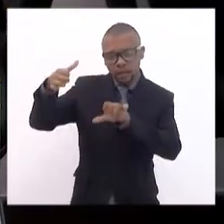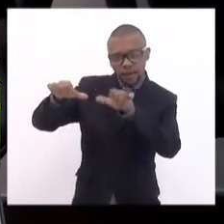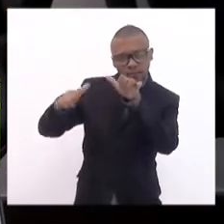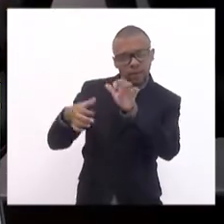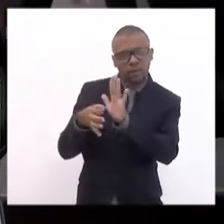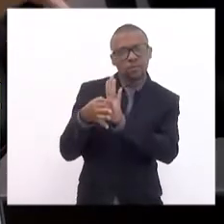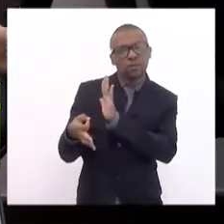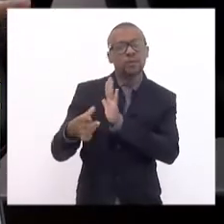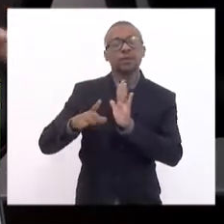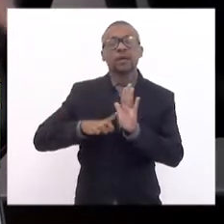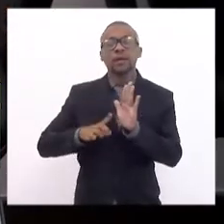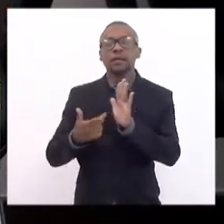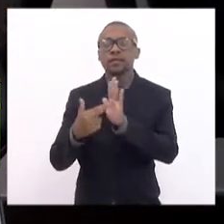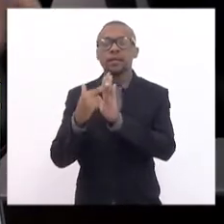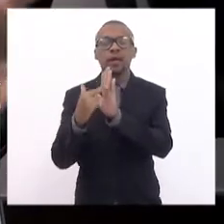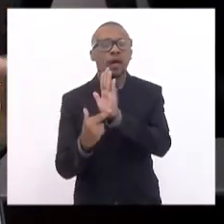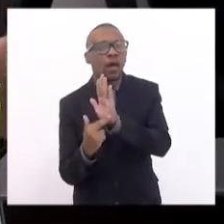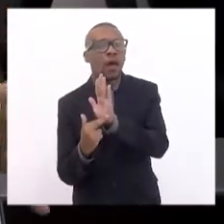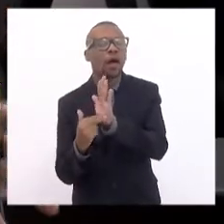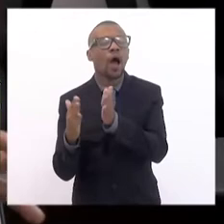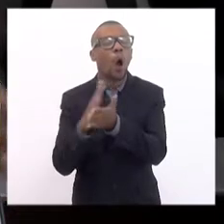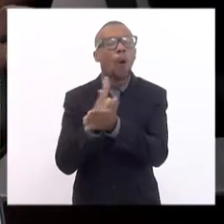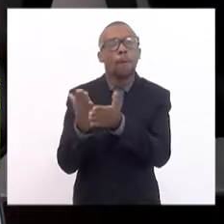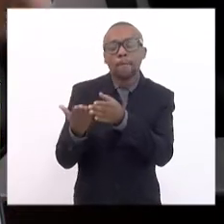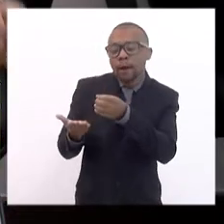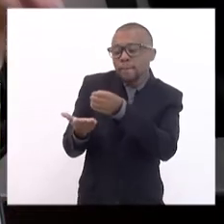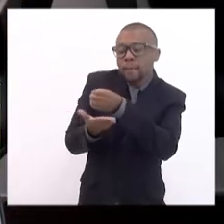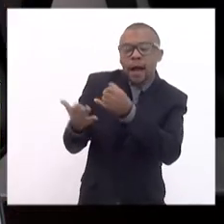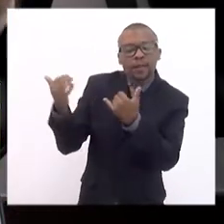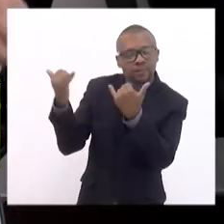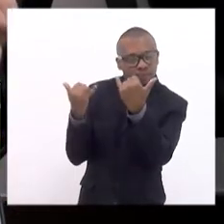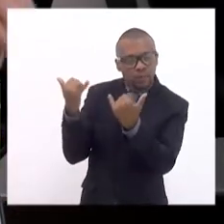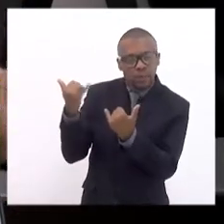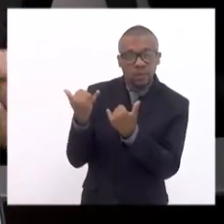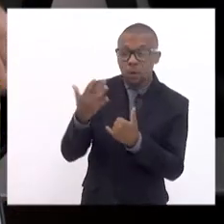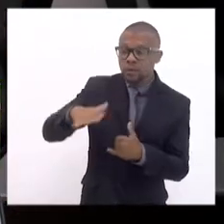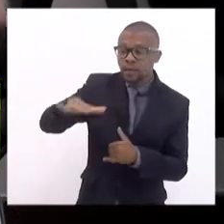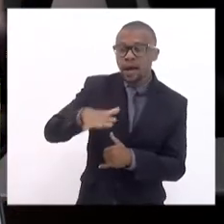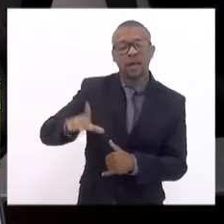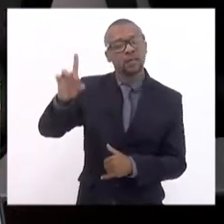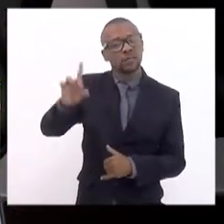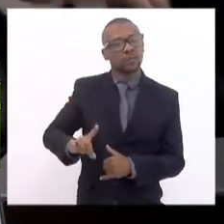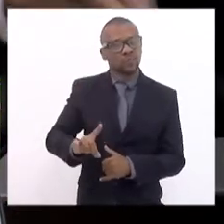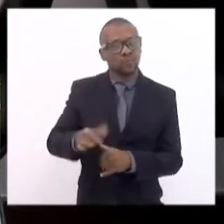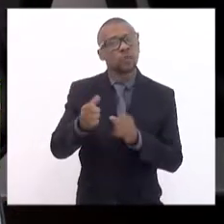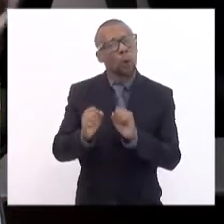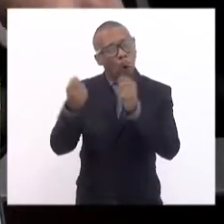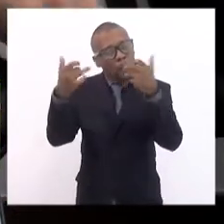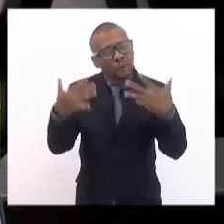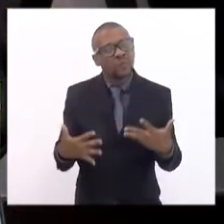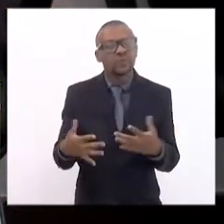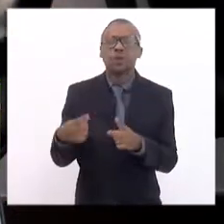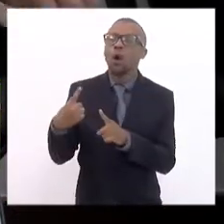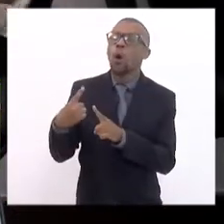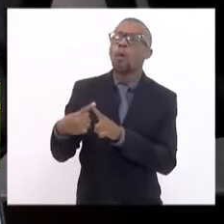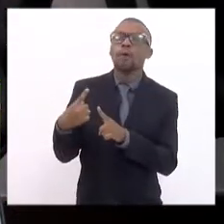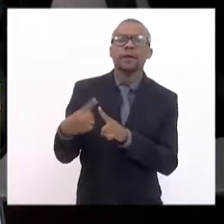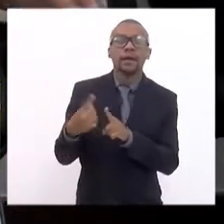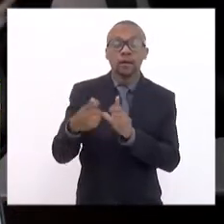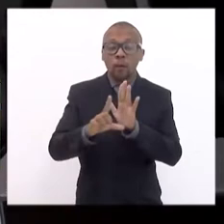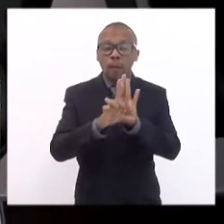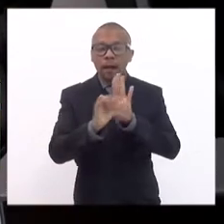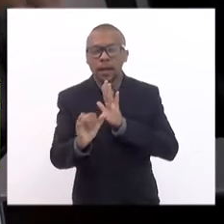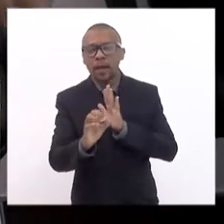essa doutrina, ou seja, alguma fonte de direito que possa explicar por que que uma determinada lei ou